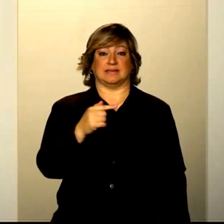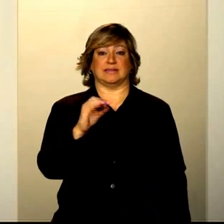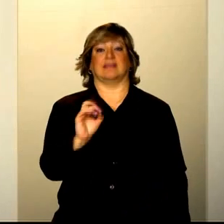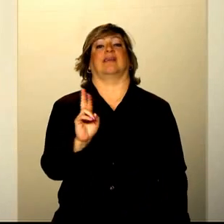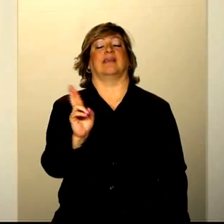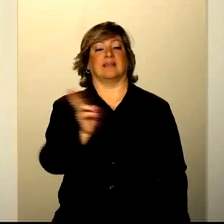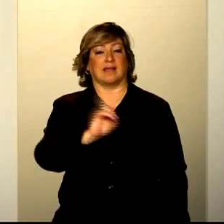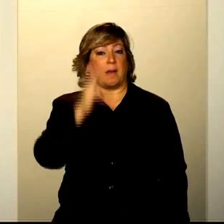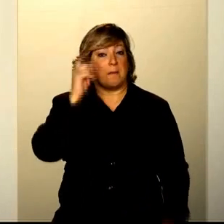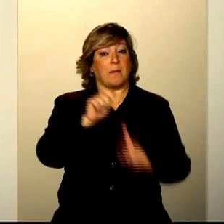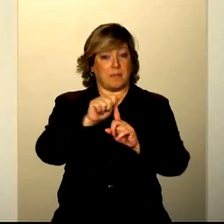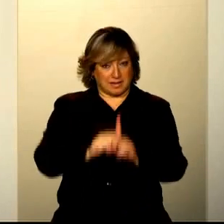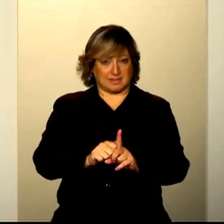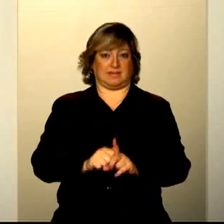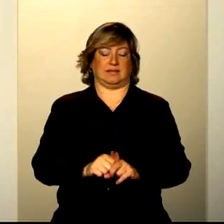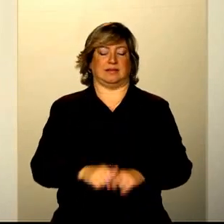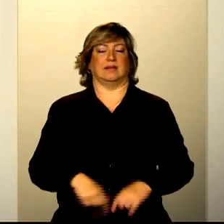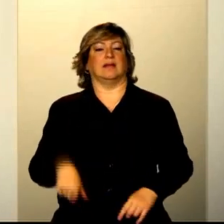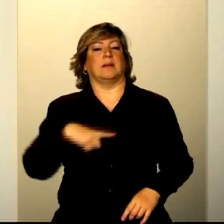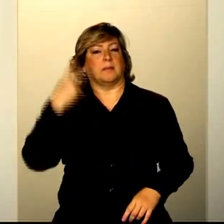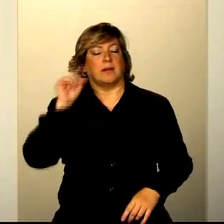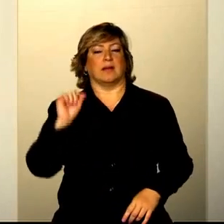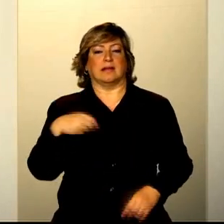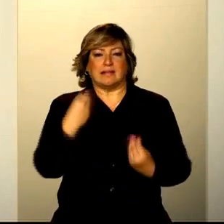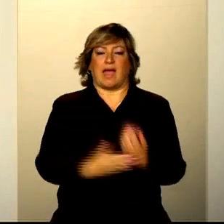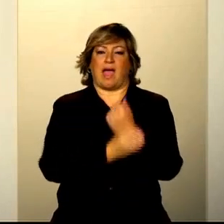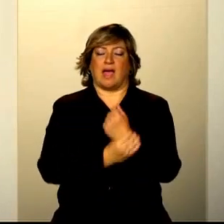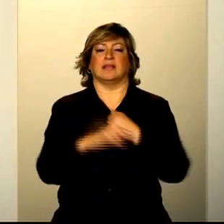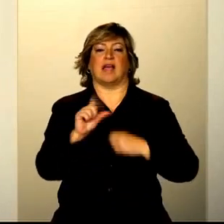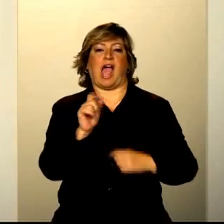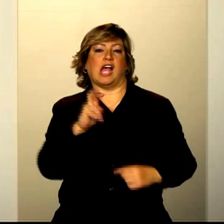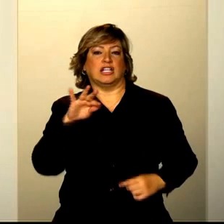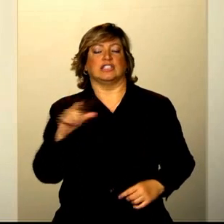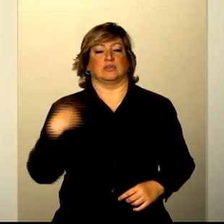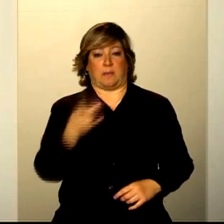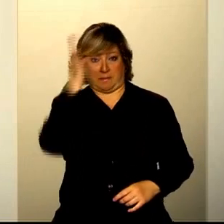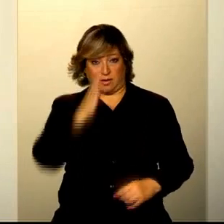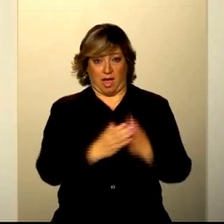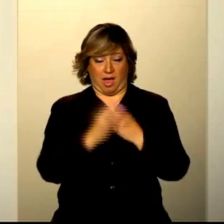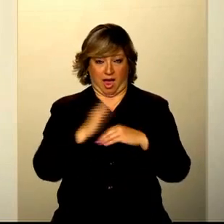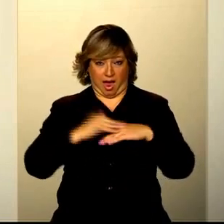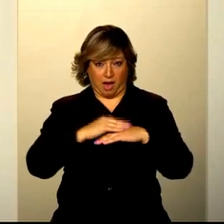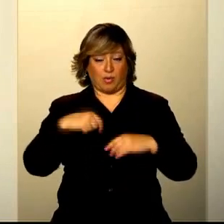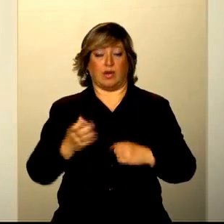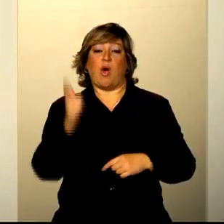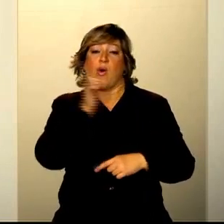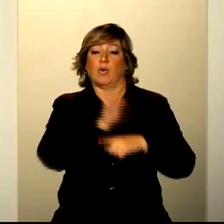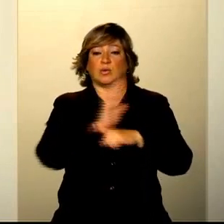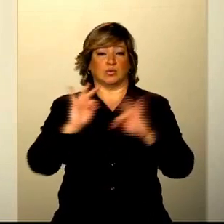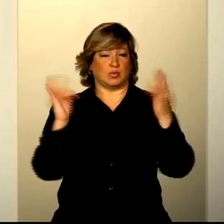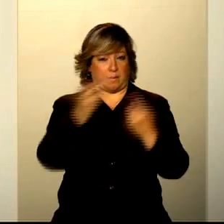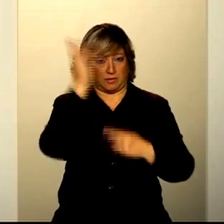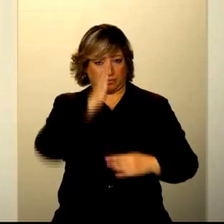renda de R 70 por mês para garantir que o Brasil carinhoso chegue a todo mundo que precisa o